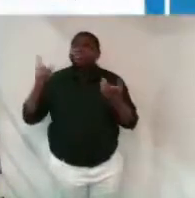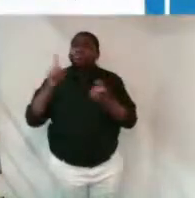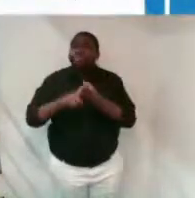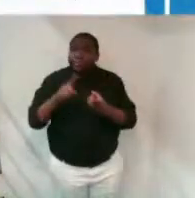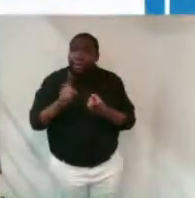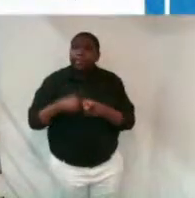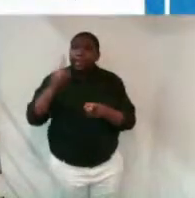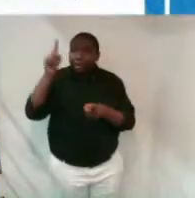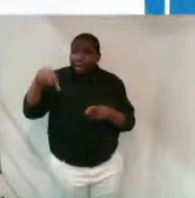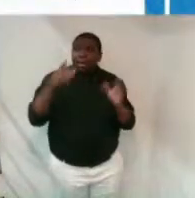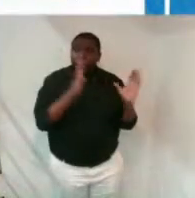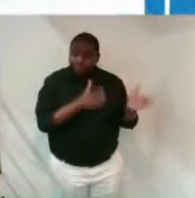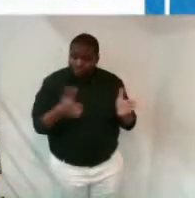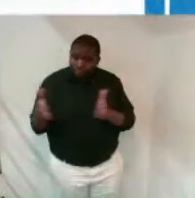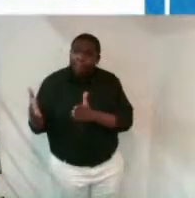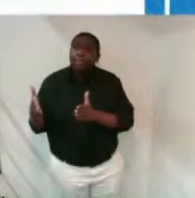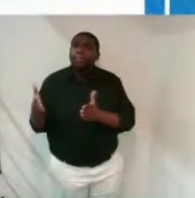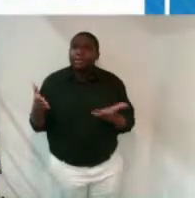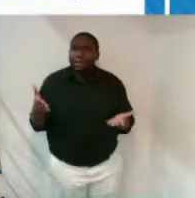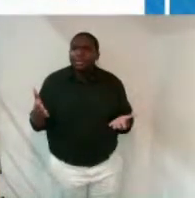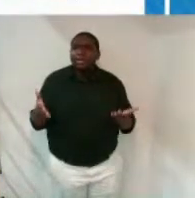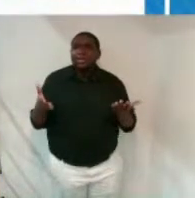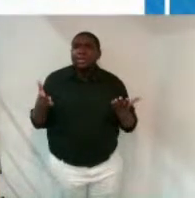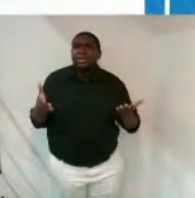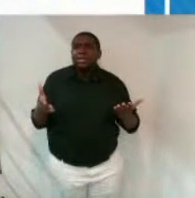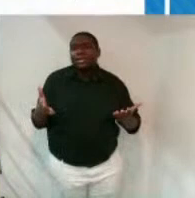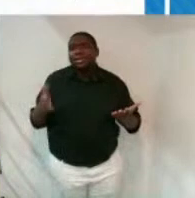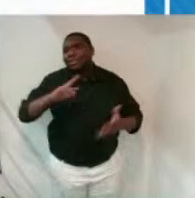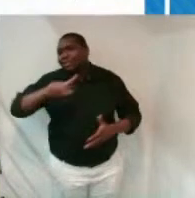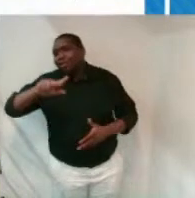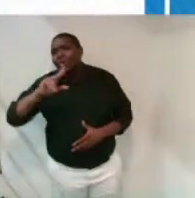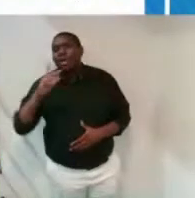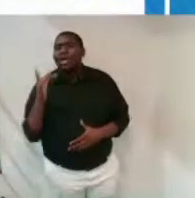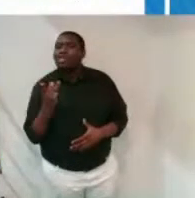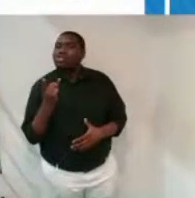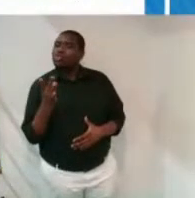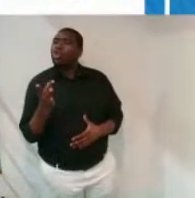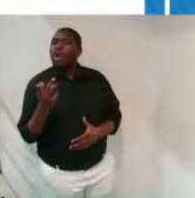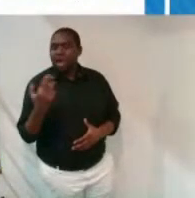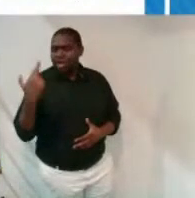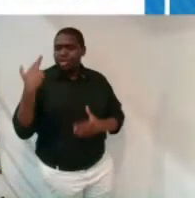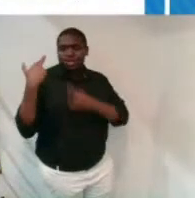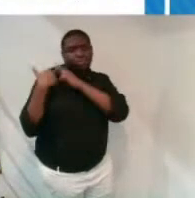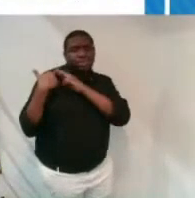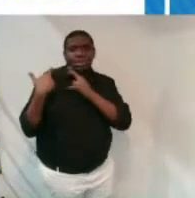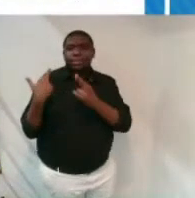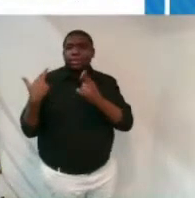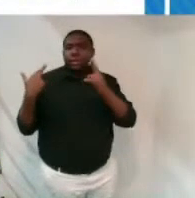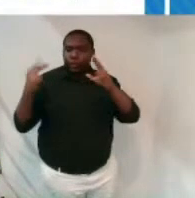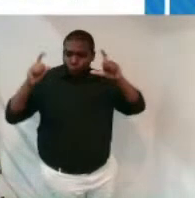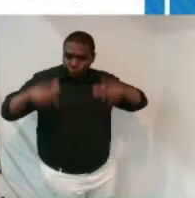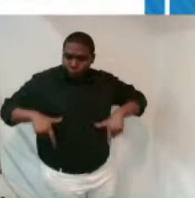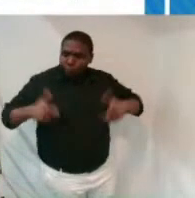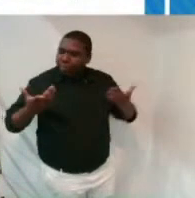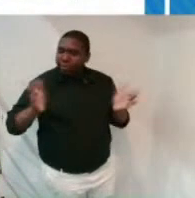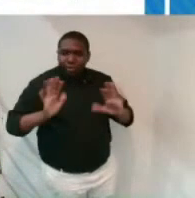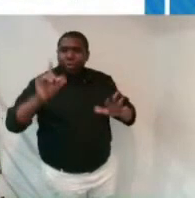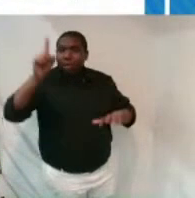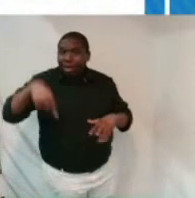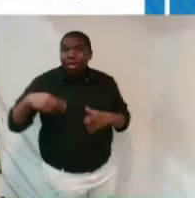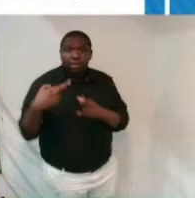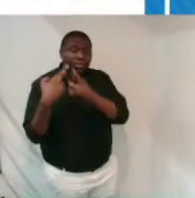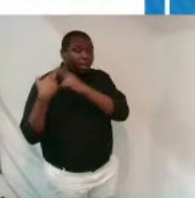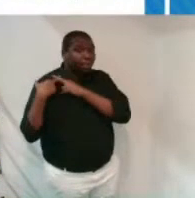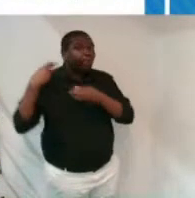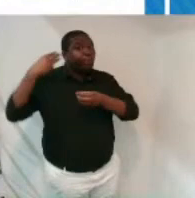uma etapa da gestão de resíduos, e ela não é responsabilidade só das cooperativas, ela é responsabilidade do município.